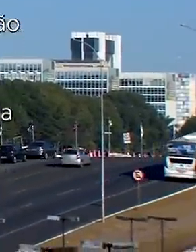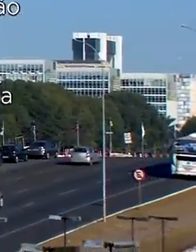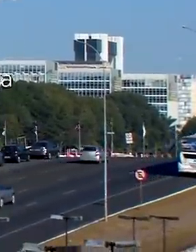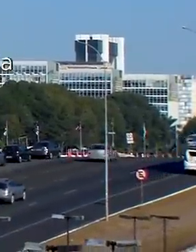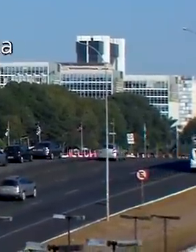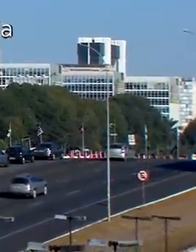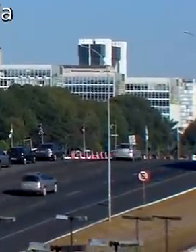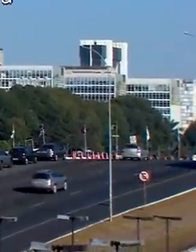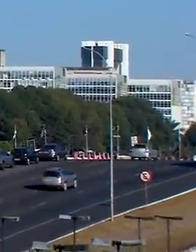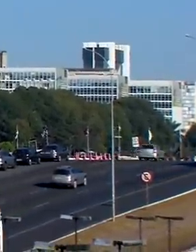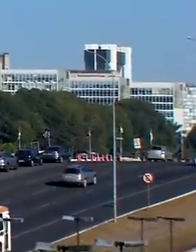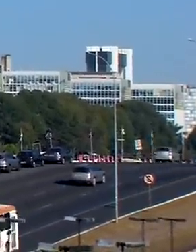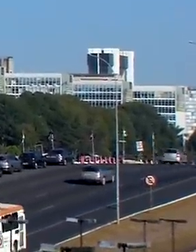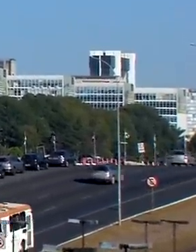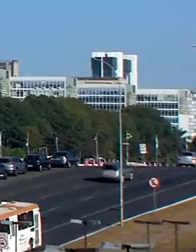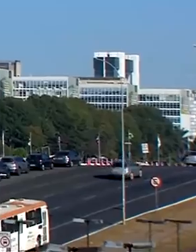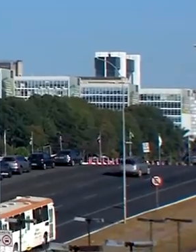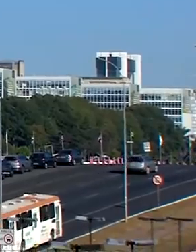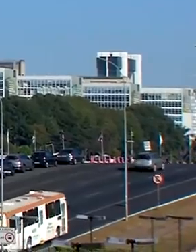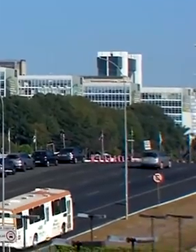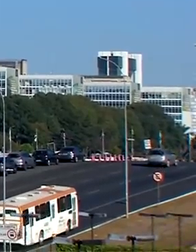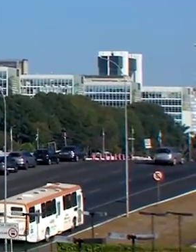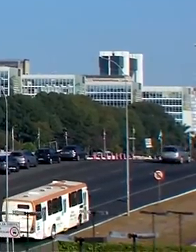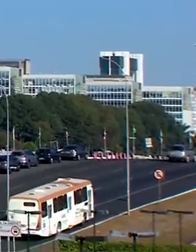Tchau, tchau.